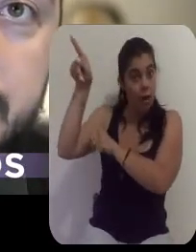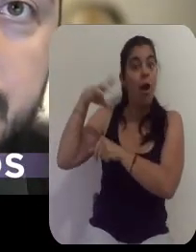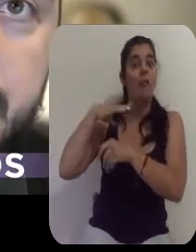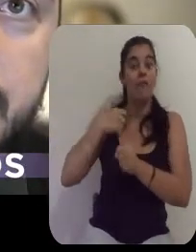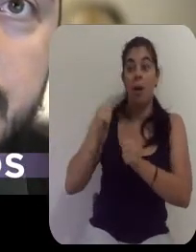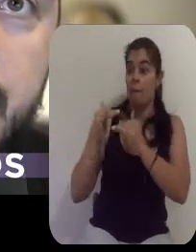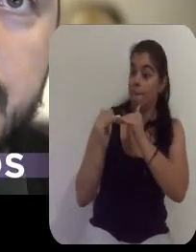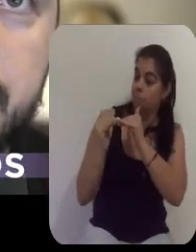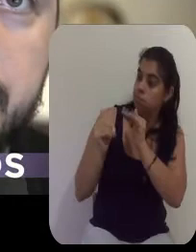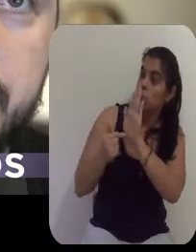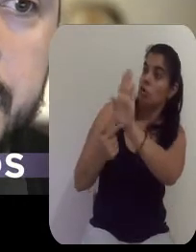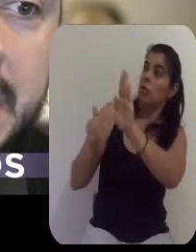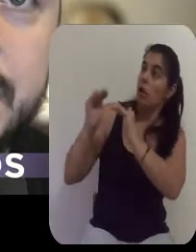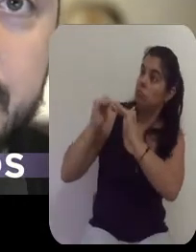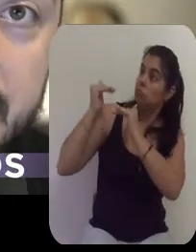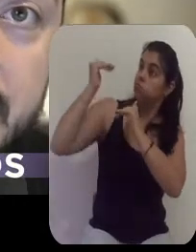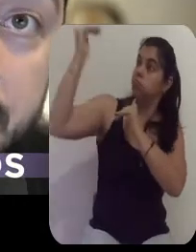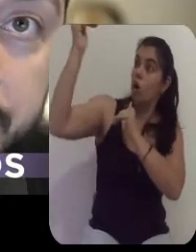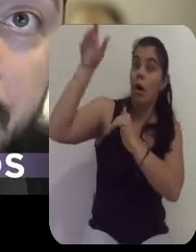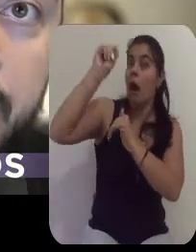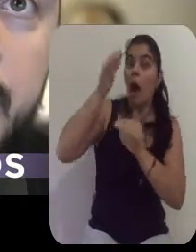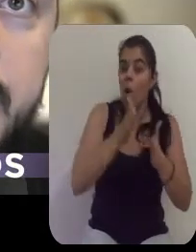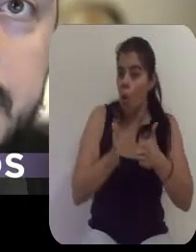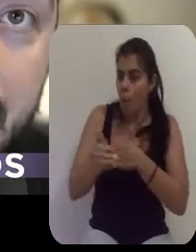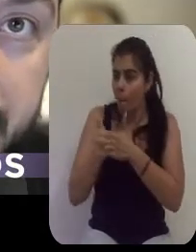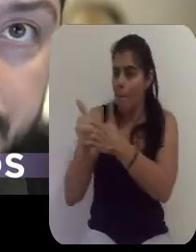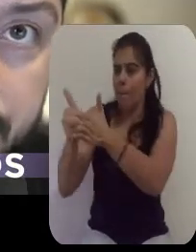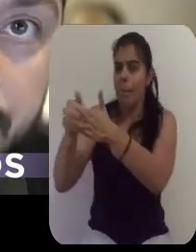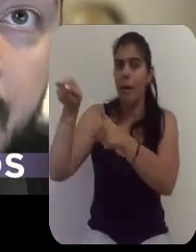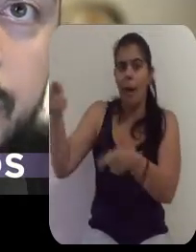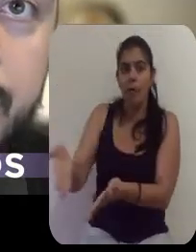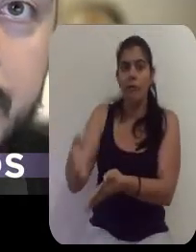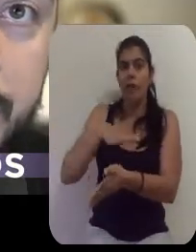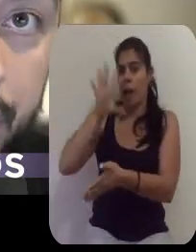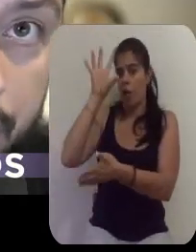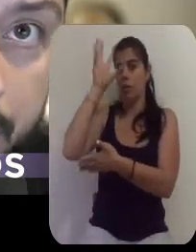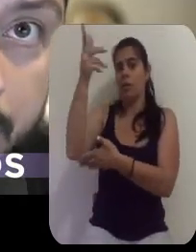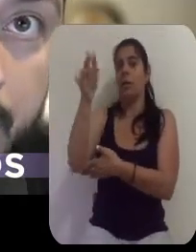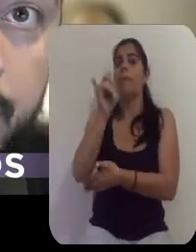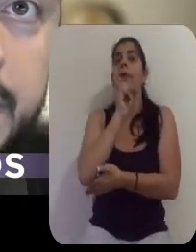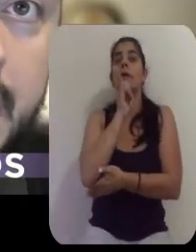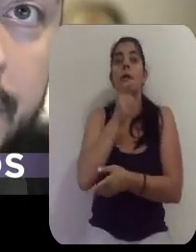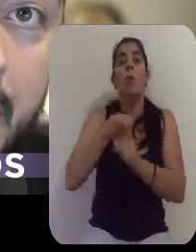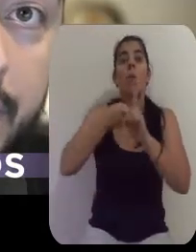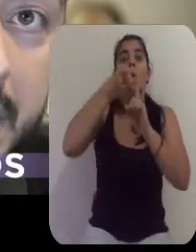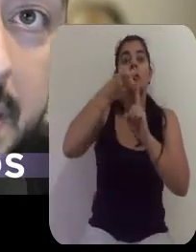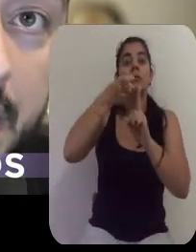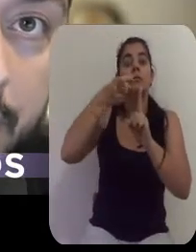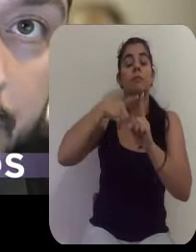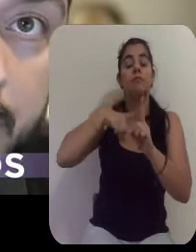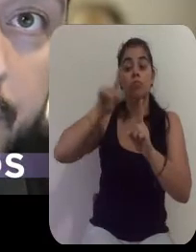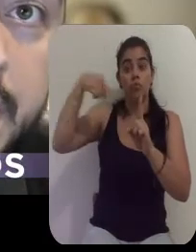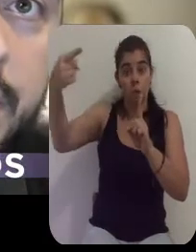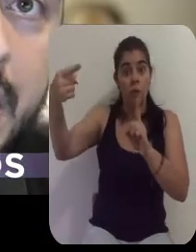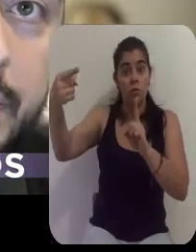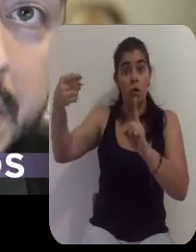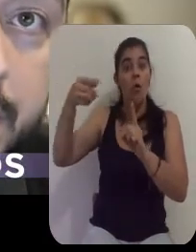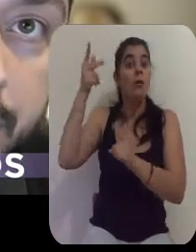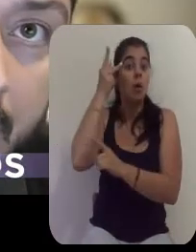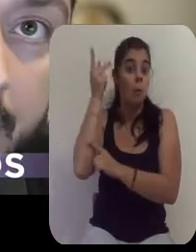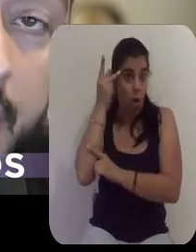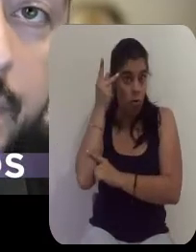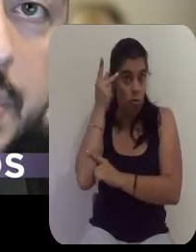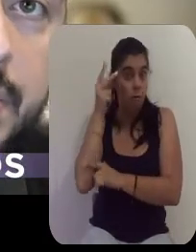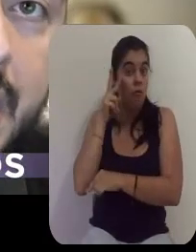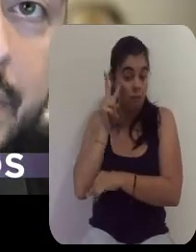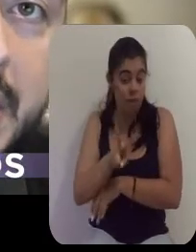mês. Mas se você está em São Paulo, saiba disso, a sua vida mudou, você não deve mais sair na rua, você não deve mais